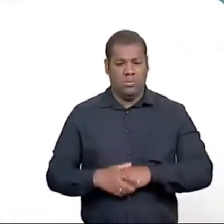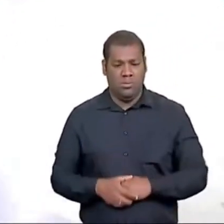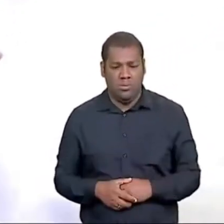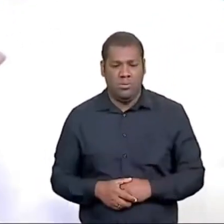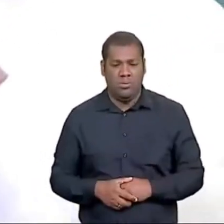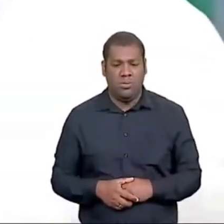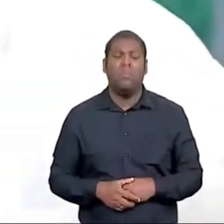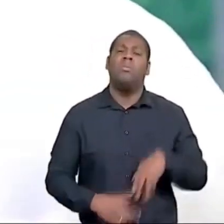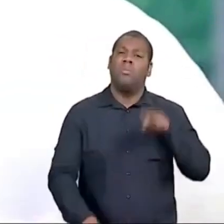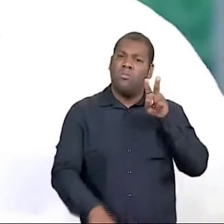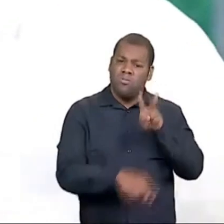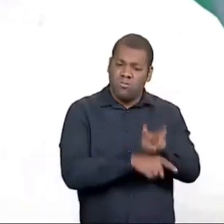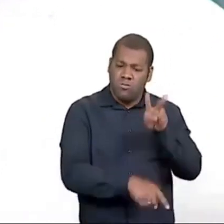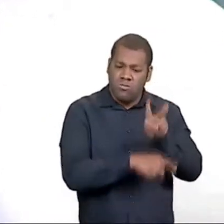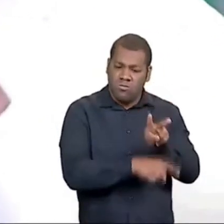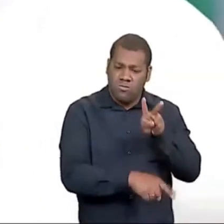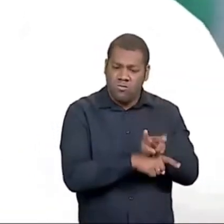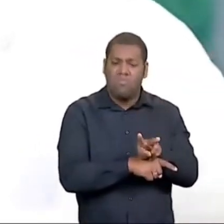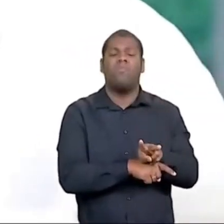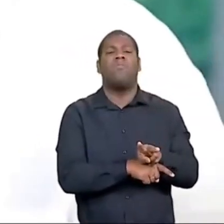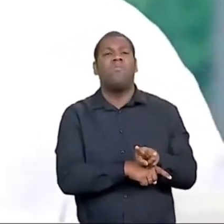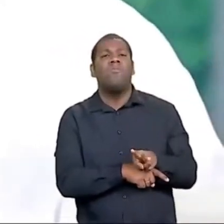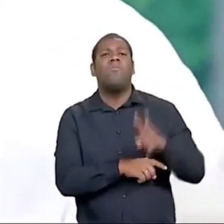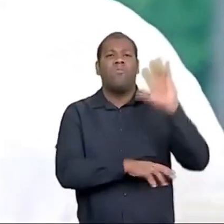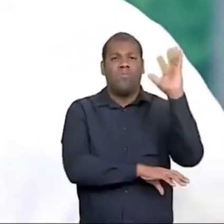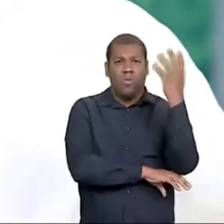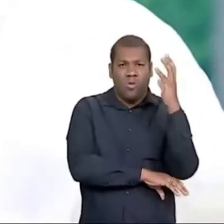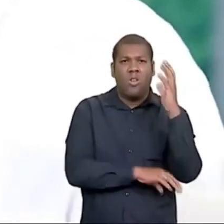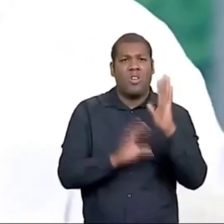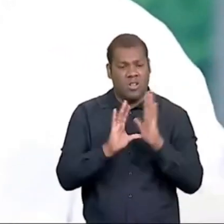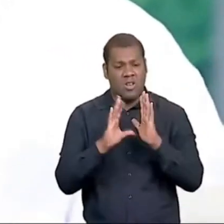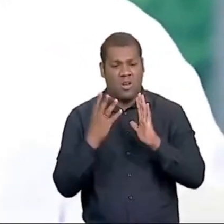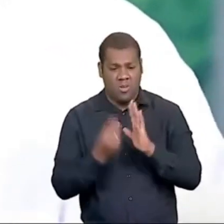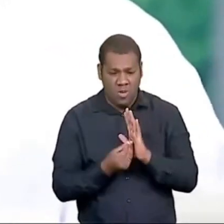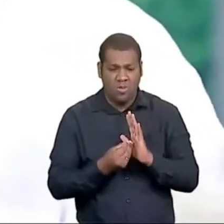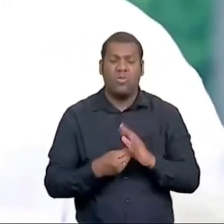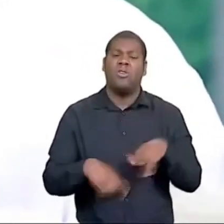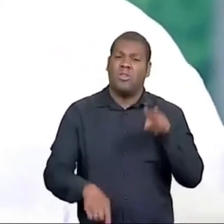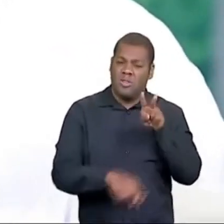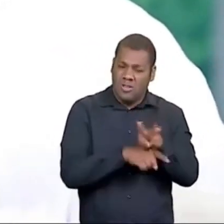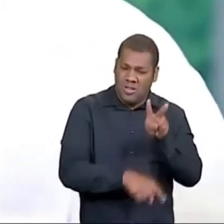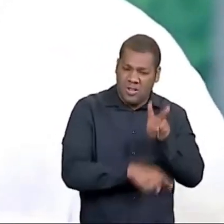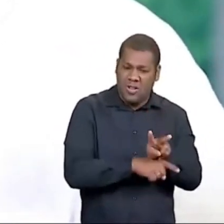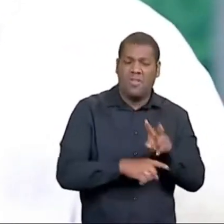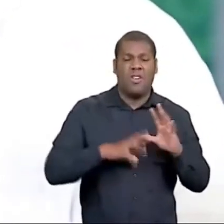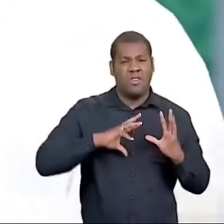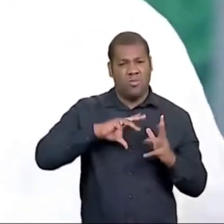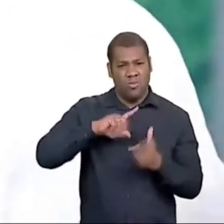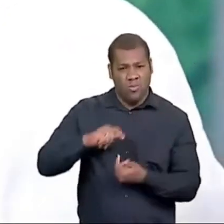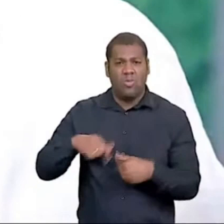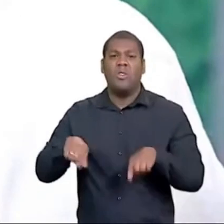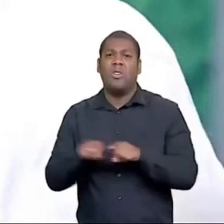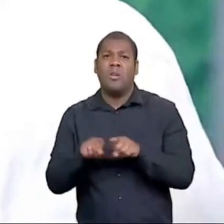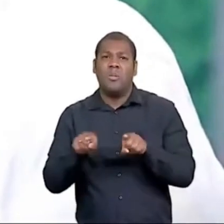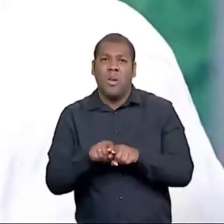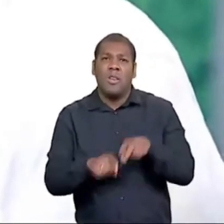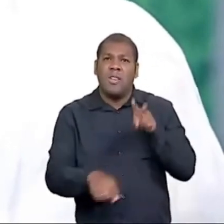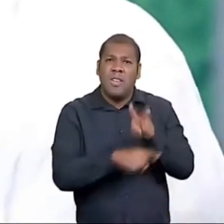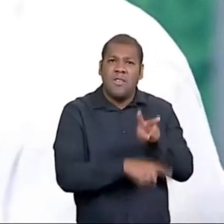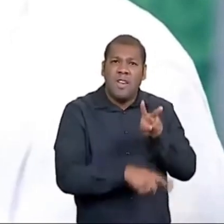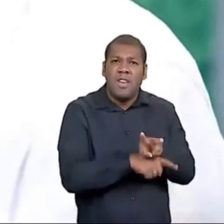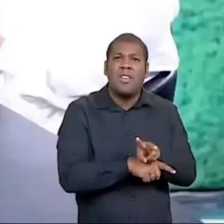floresta, defesa da Amazônia, defesa do planeta e defesa do nosso direito de respirar ar puro e beber água